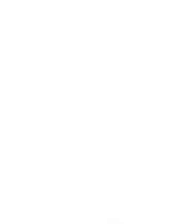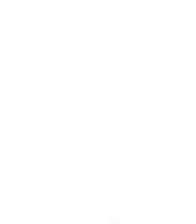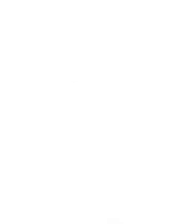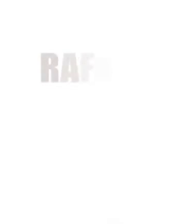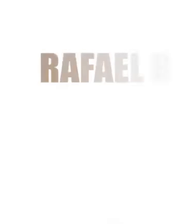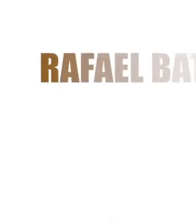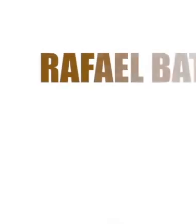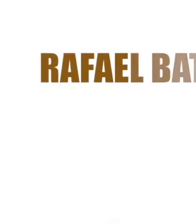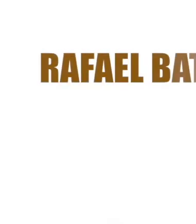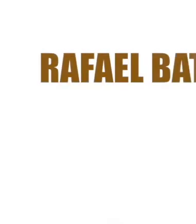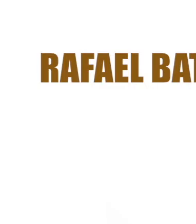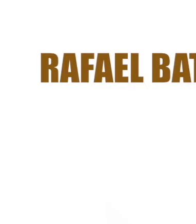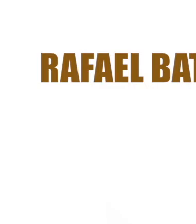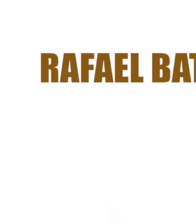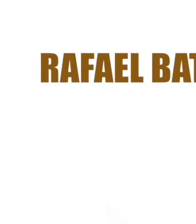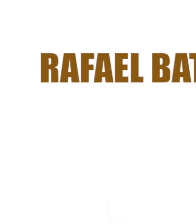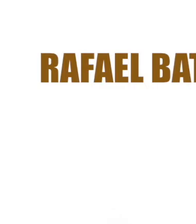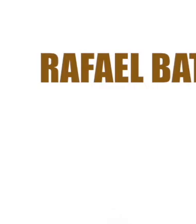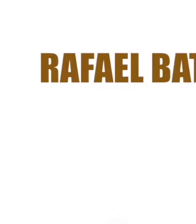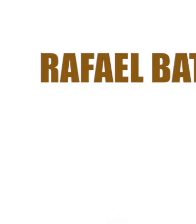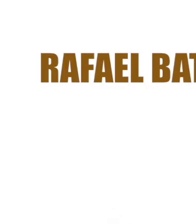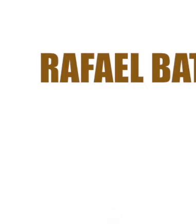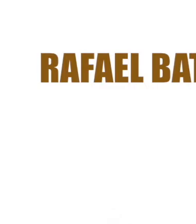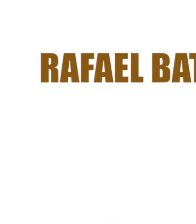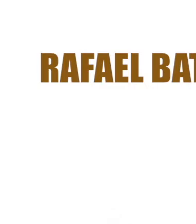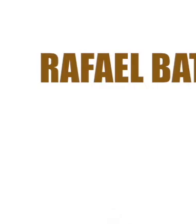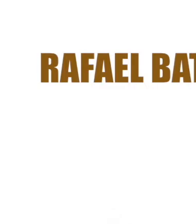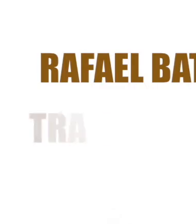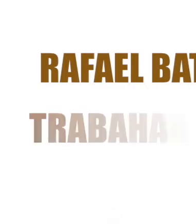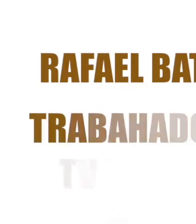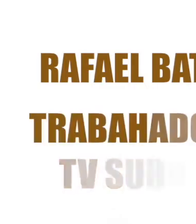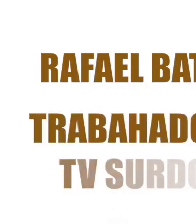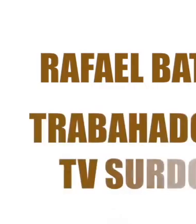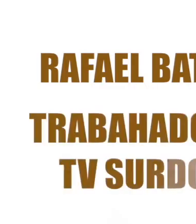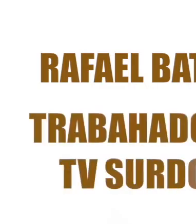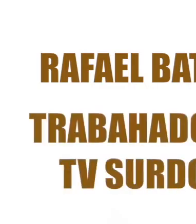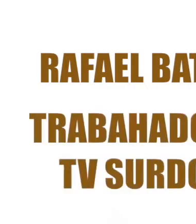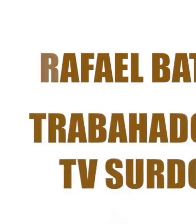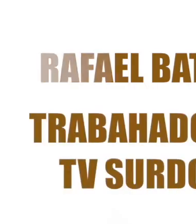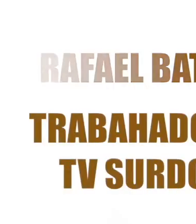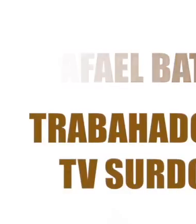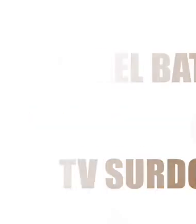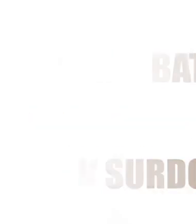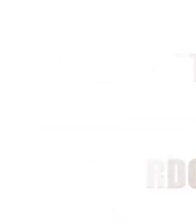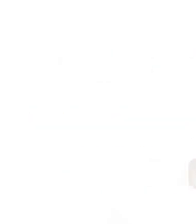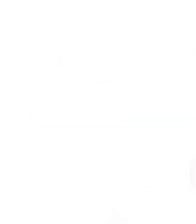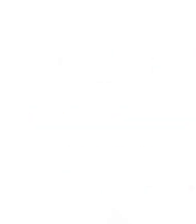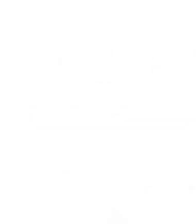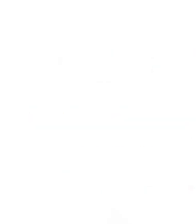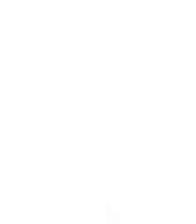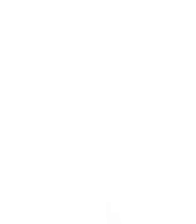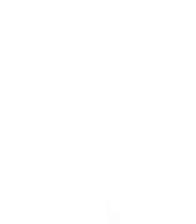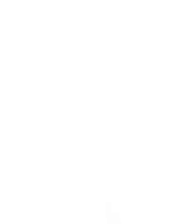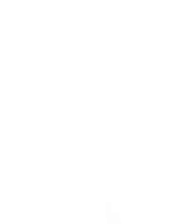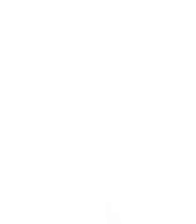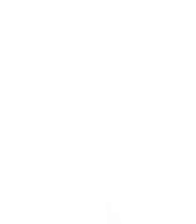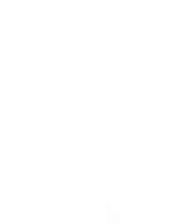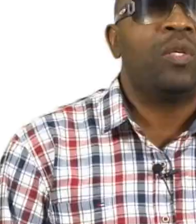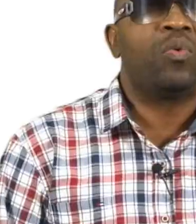Olá, meu nome é Rafael Bata, trabalhador da TV surdo. Como já se